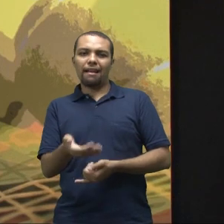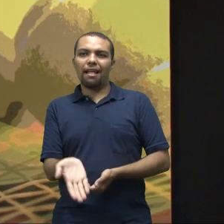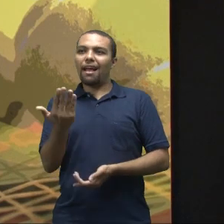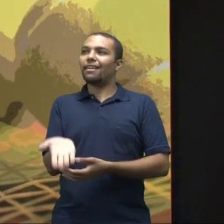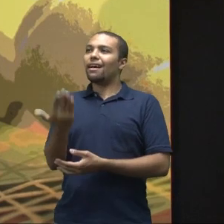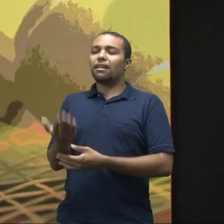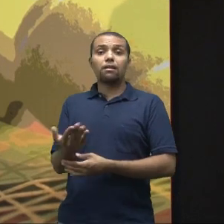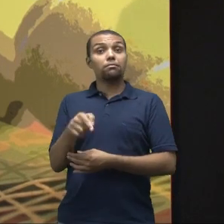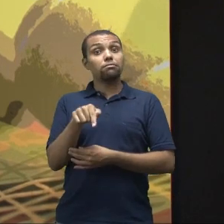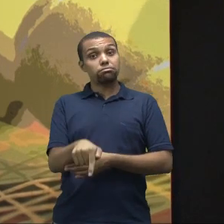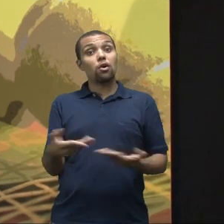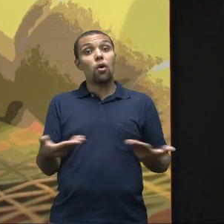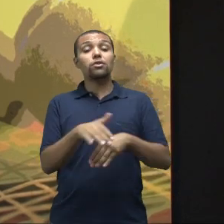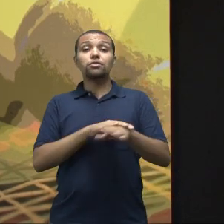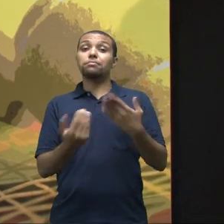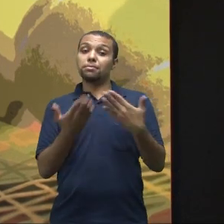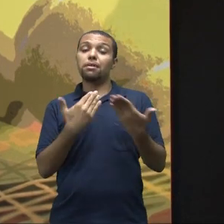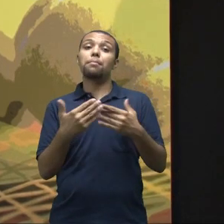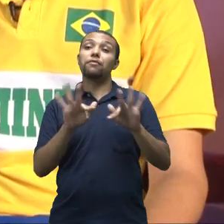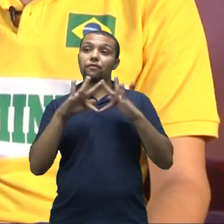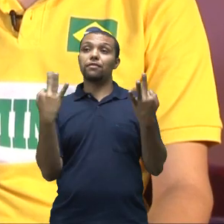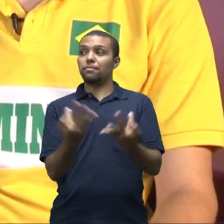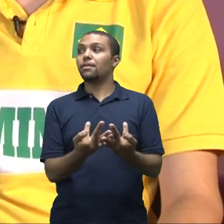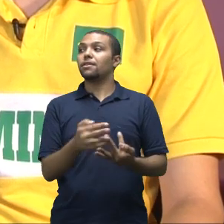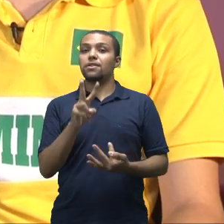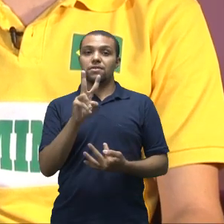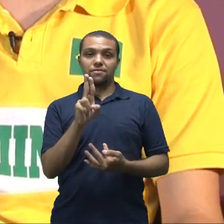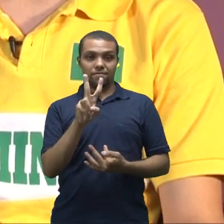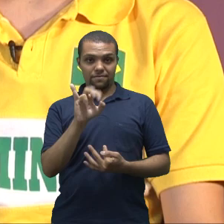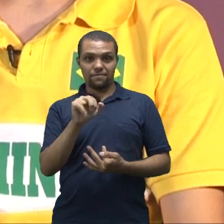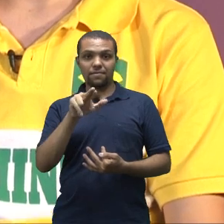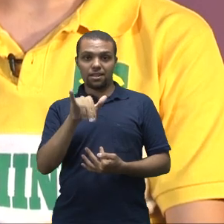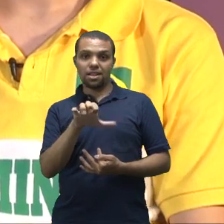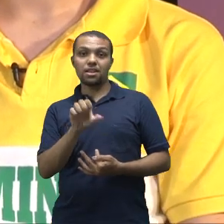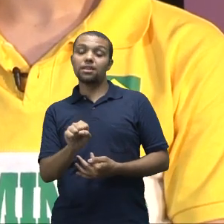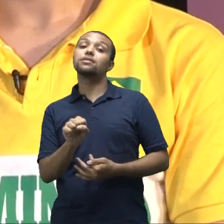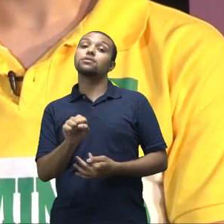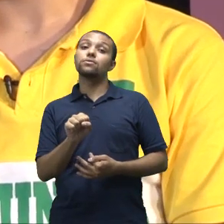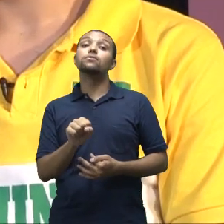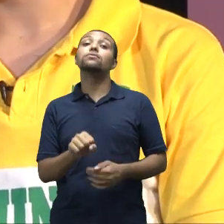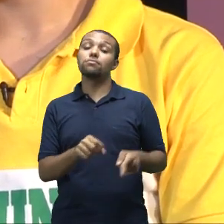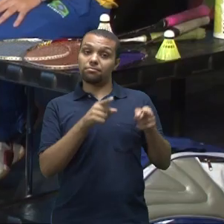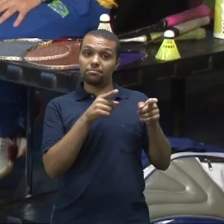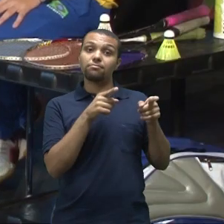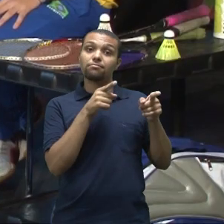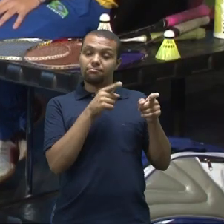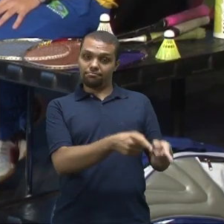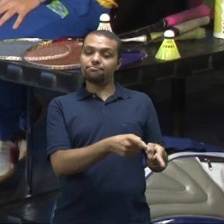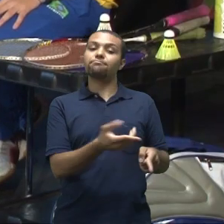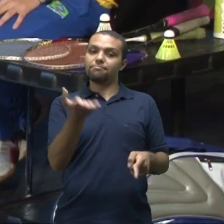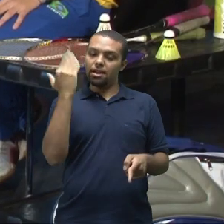conversar aqui com a gente, vamos ter um bate-papo bem familiar. Vinícius Eduardo Bombonatti Gori. Tudo bem, Vinícius? Tudo bom. O Vinícius,